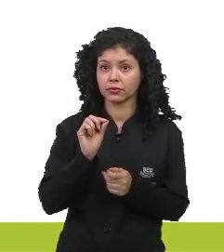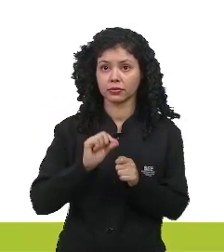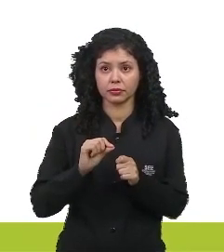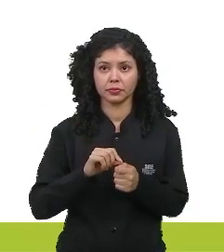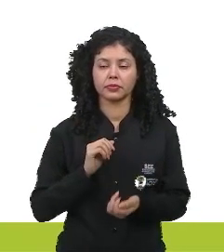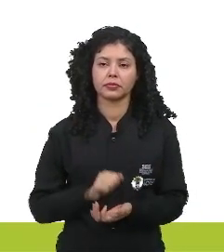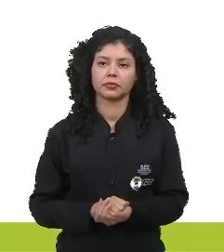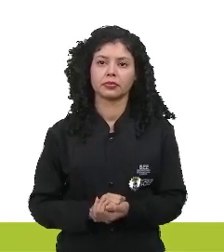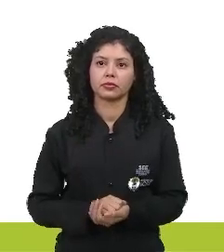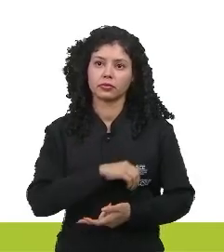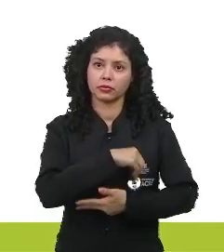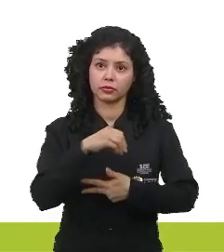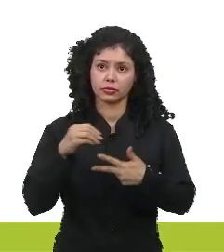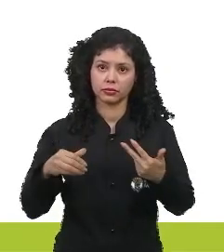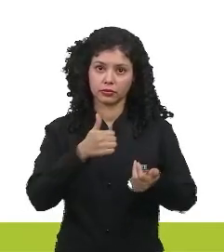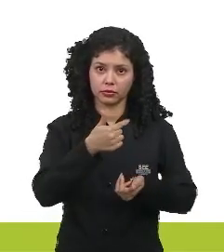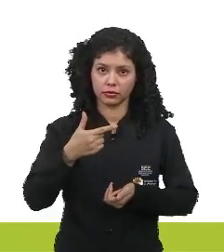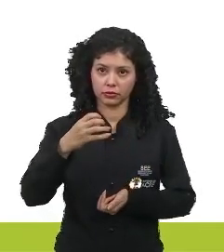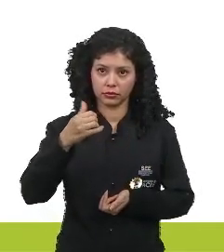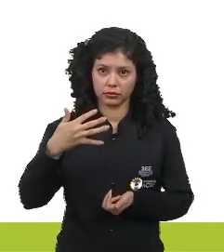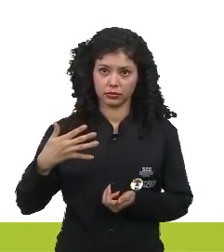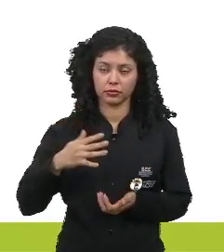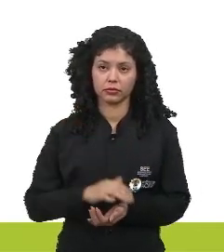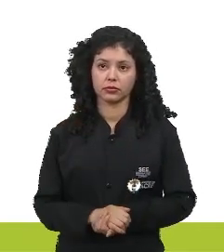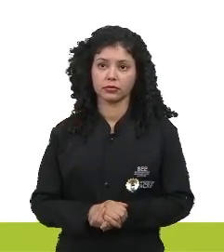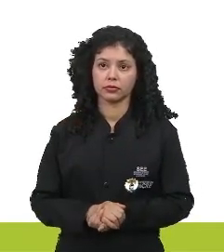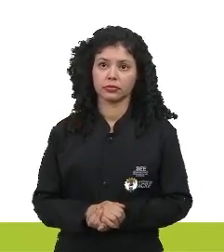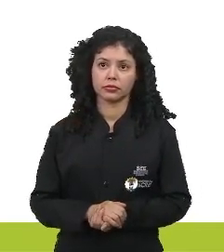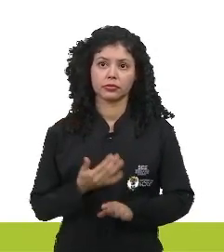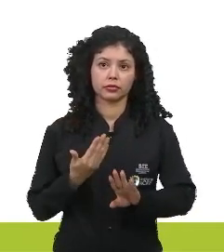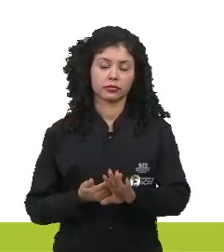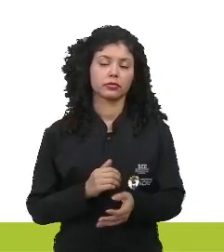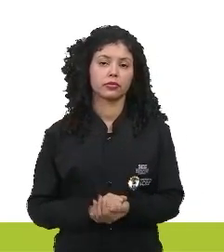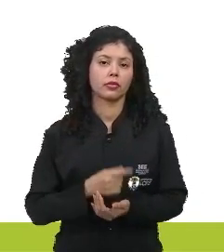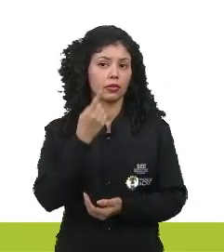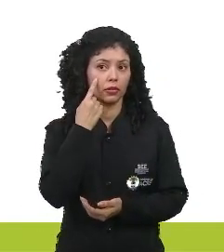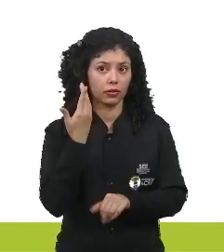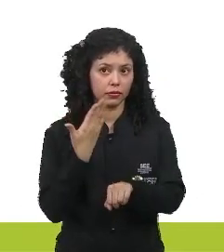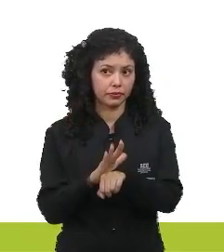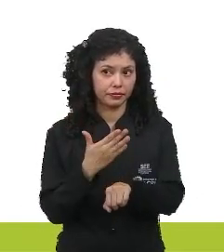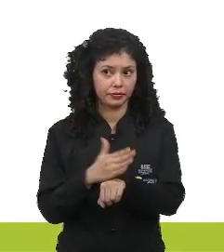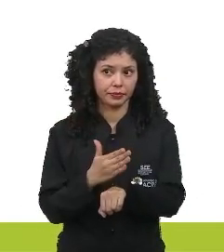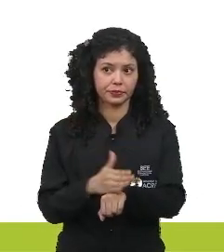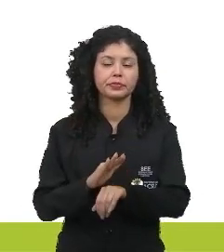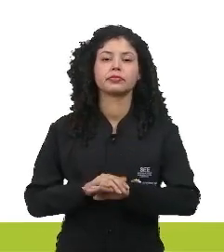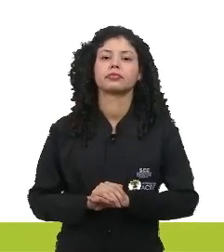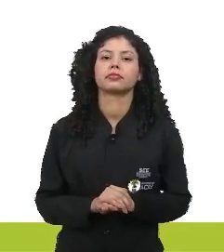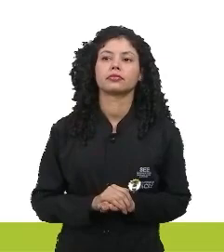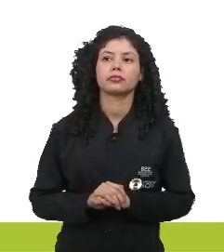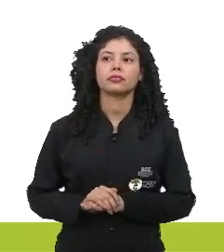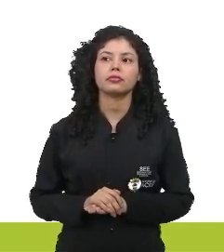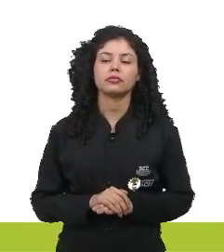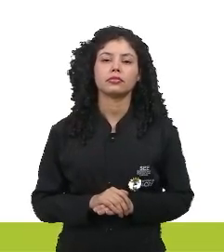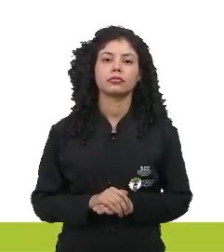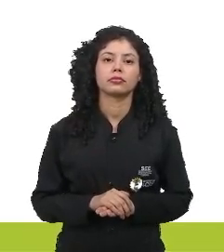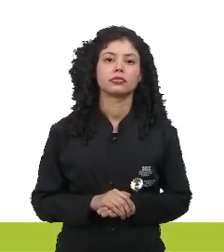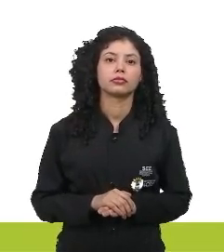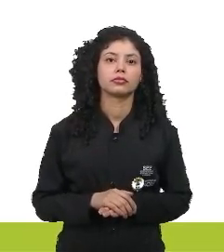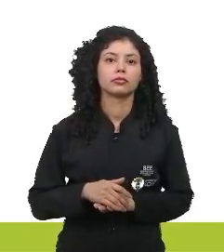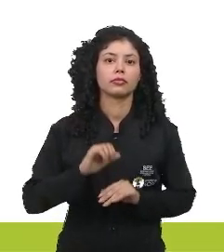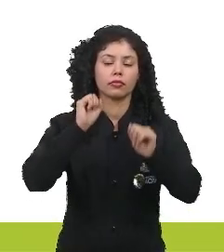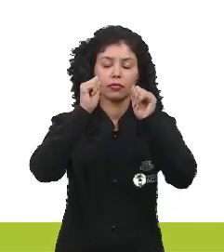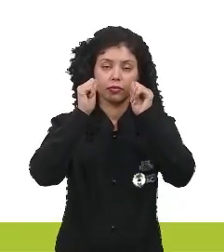Essa questão é do Enem 2014. Presta atenção, vamos colocar em prática aí o que vocês